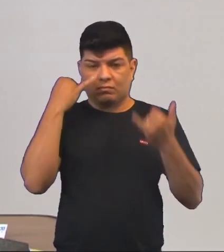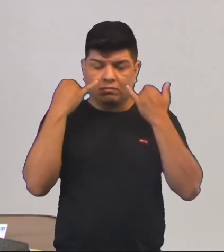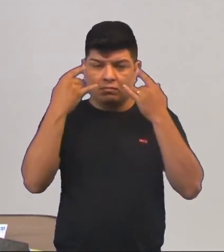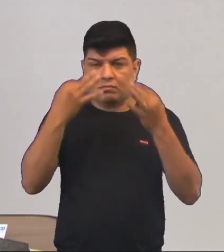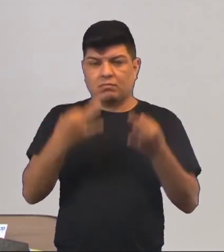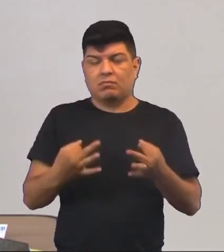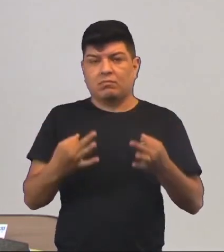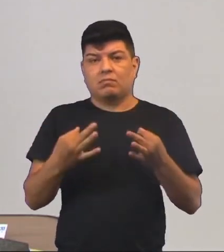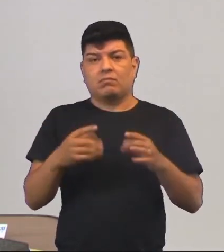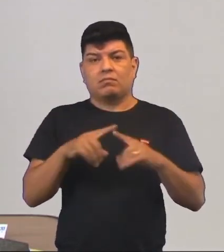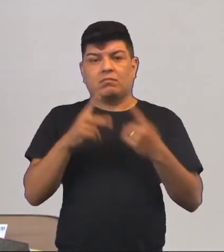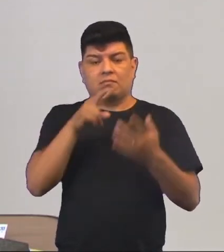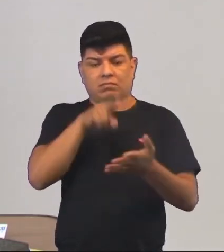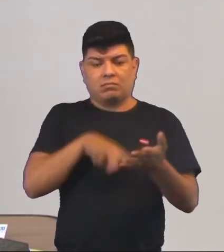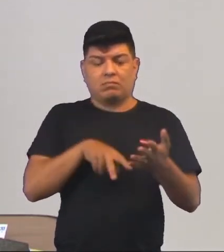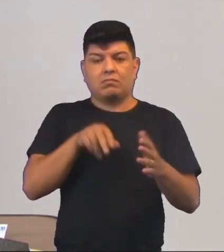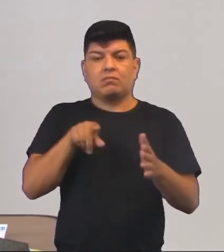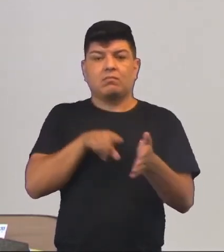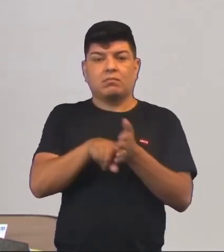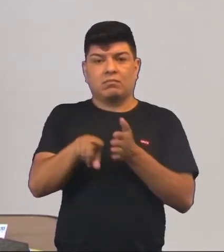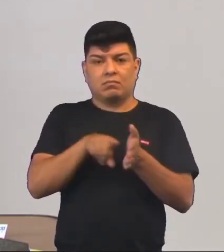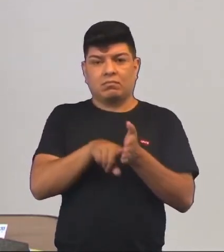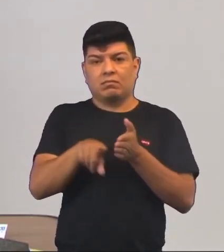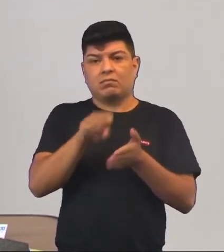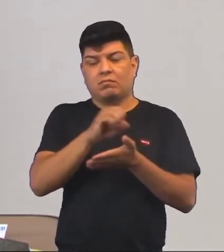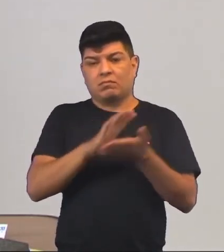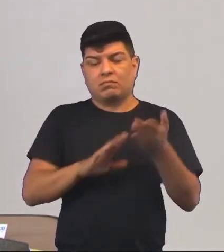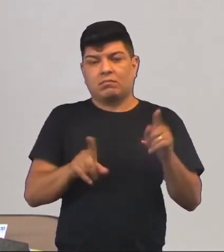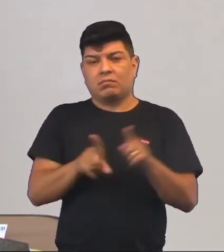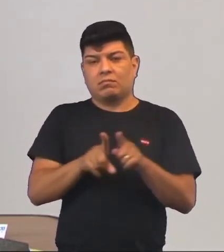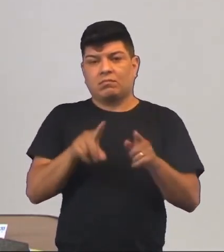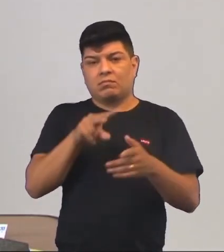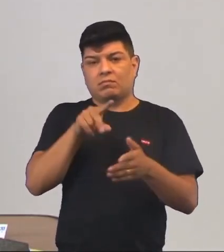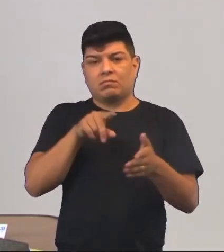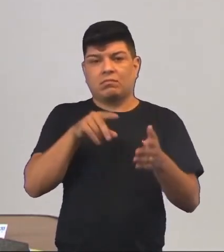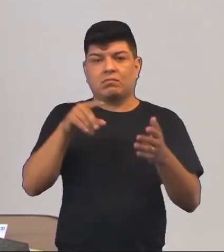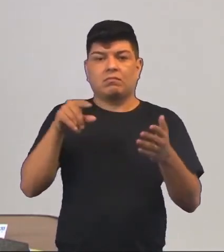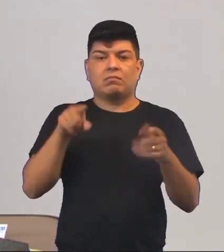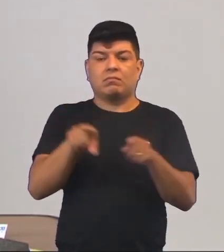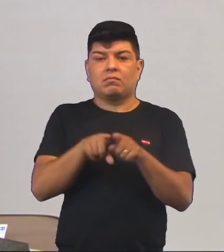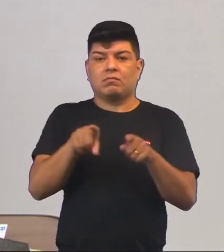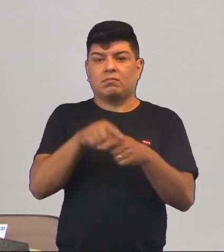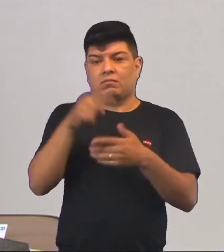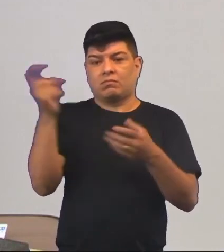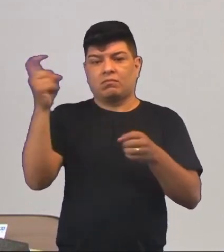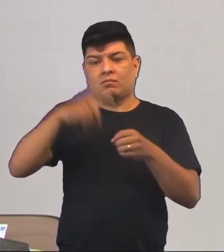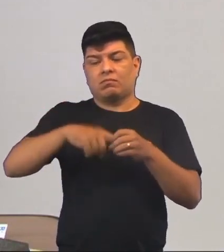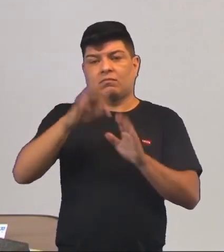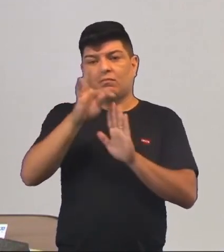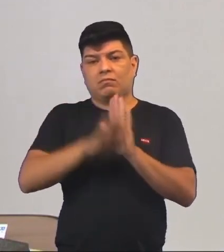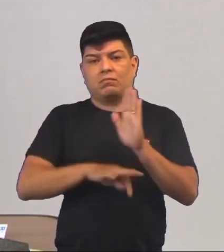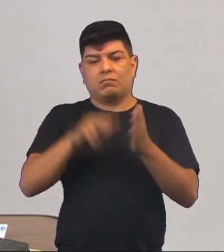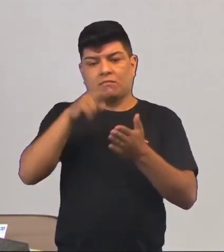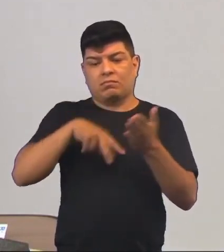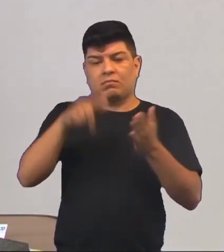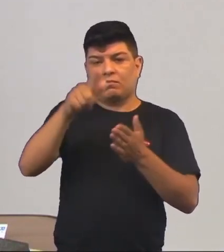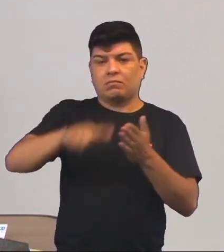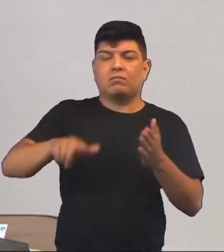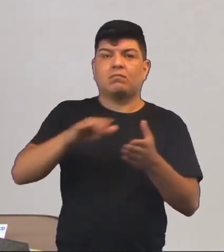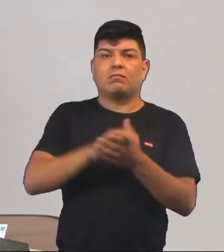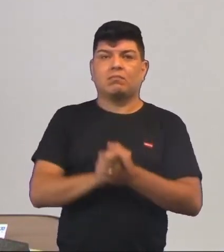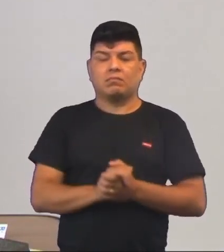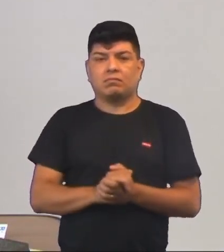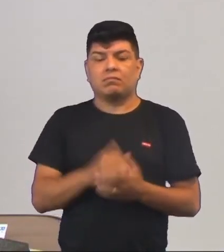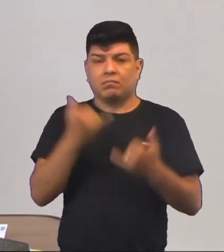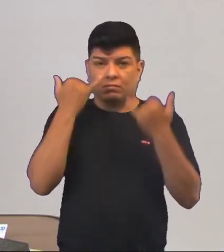informação correta. Você lê as questões da atividade, lê as alternativas, volta para o texto, faz outra leitura da parte